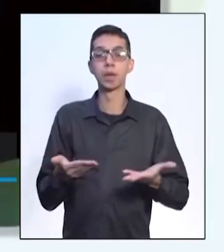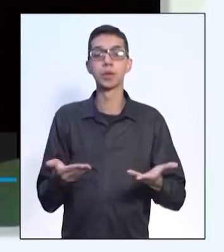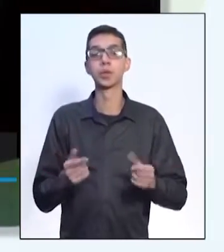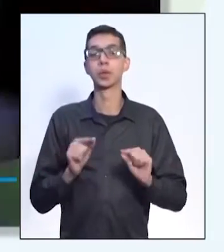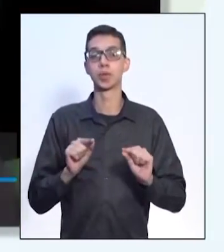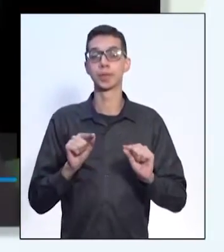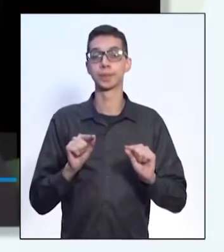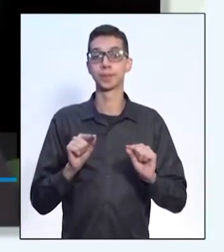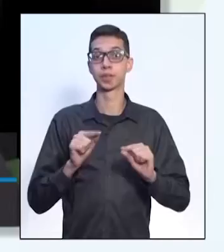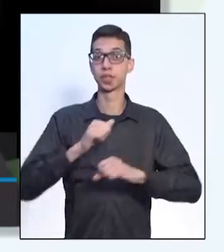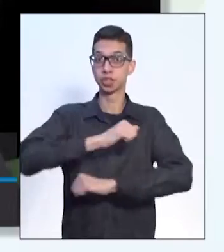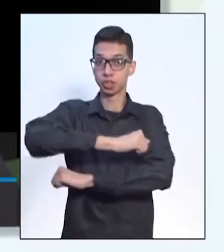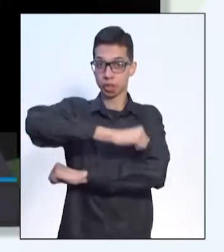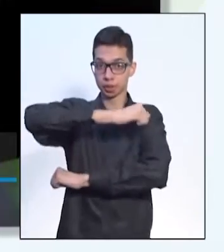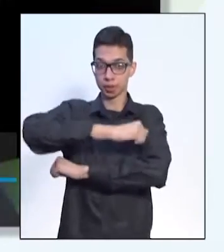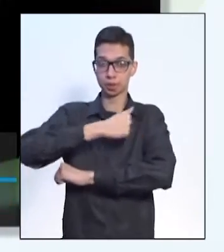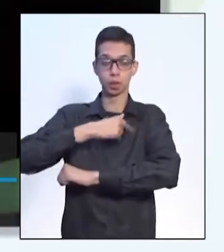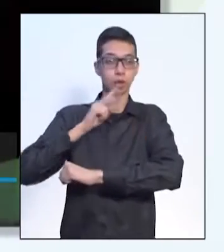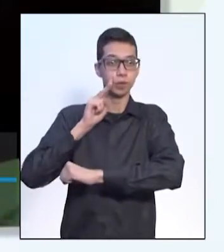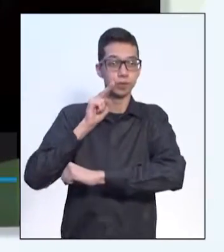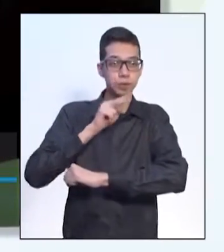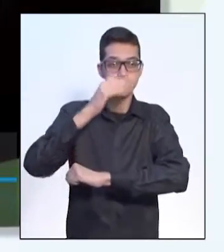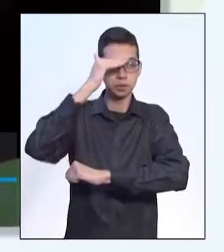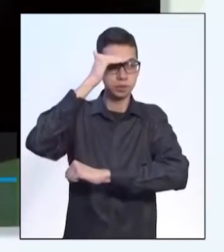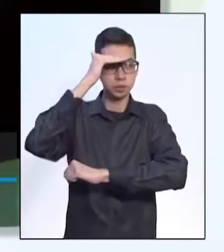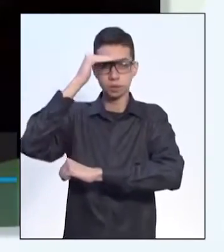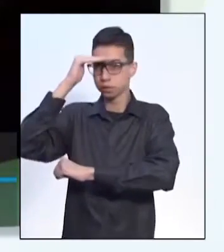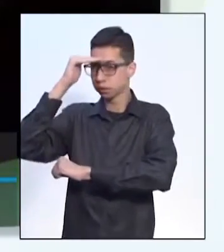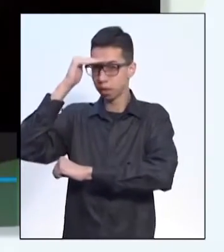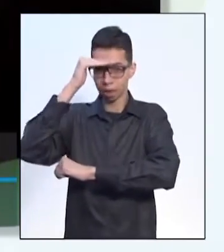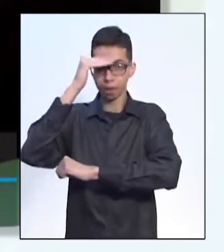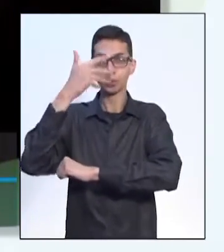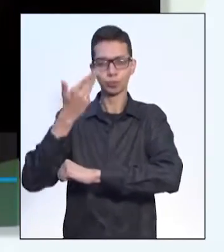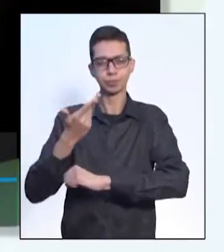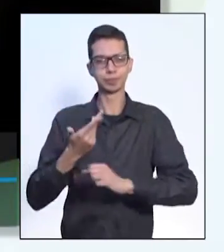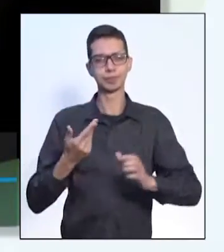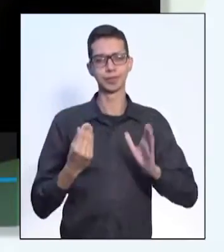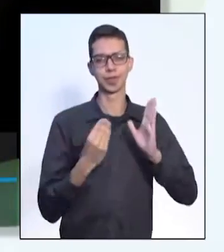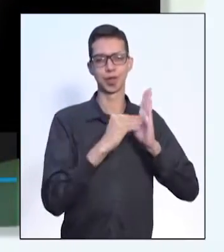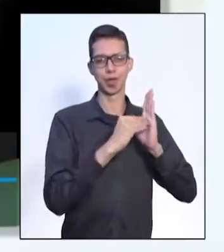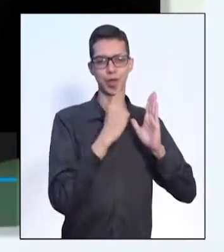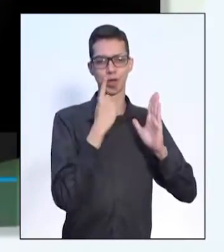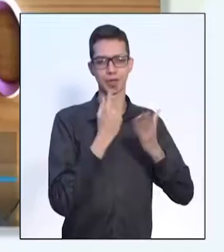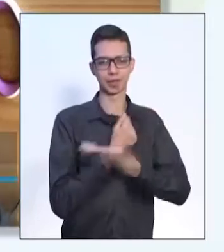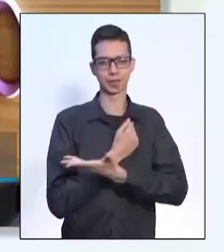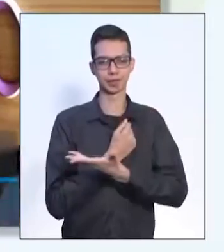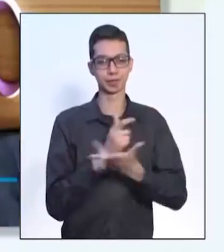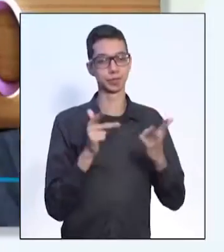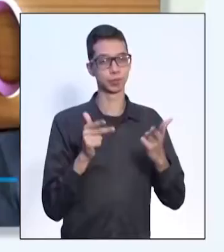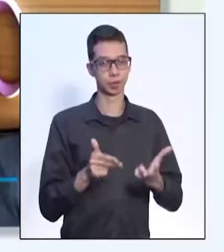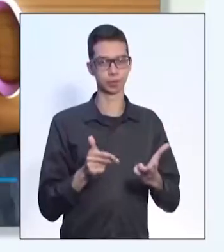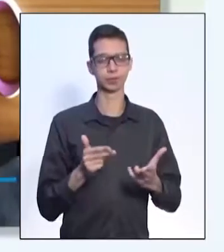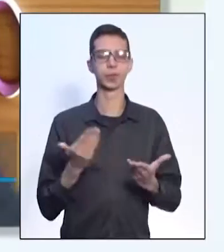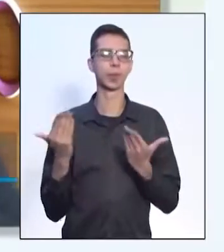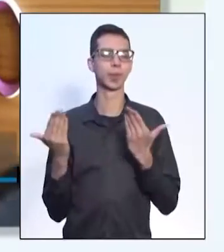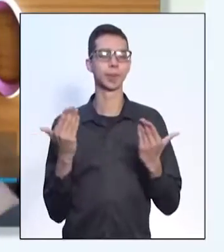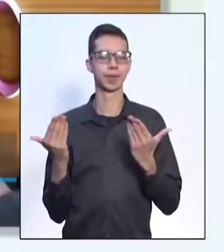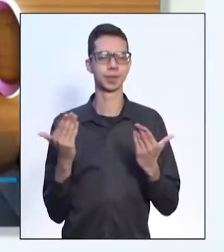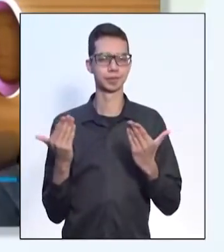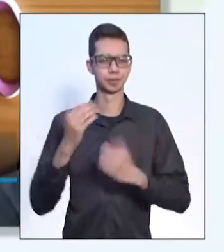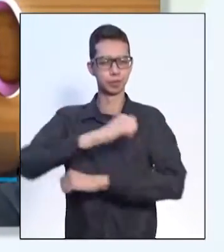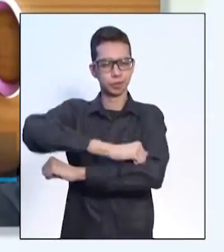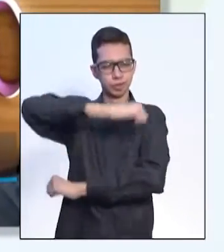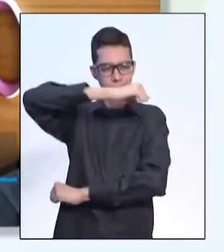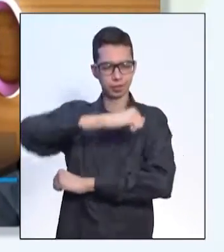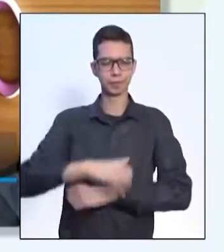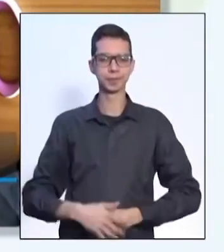janela aqui dentro desse cartão. Vou grudar assim. Então, vou grudar com